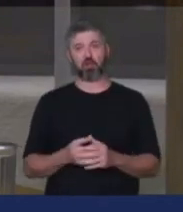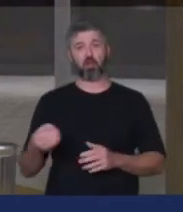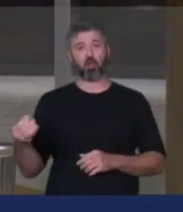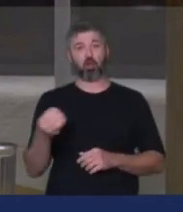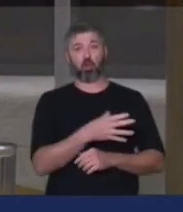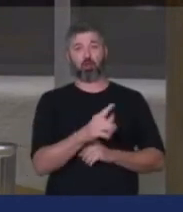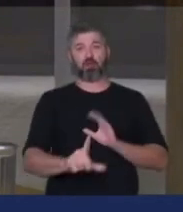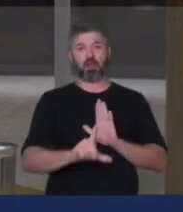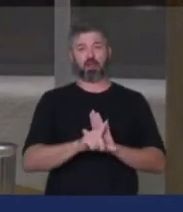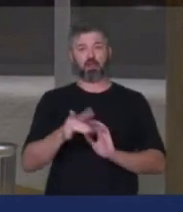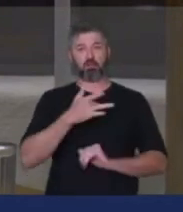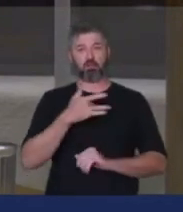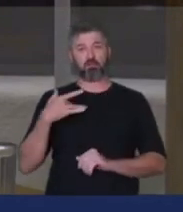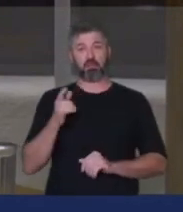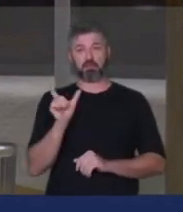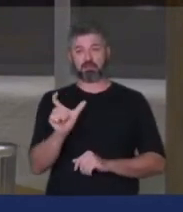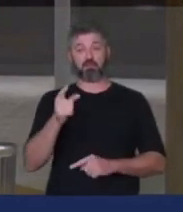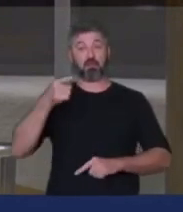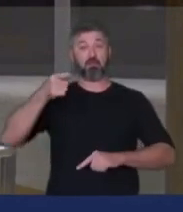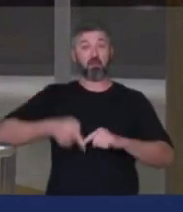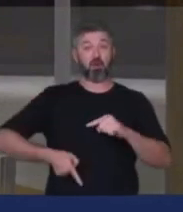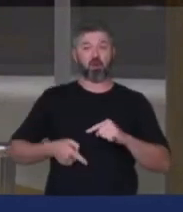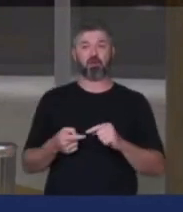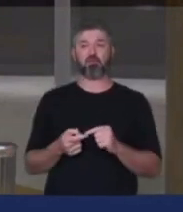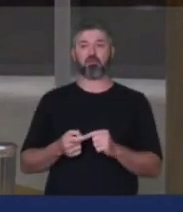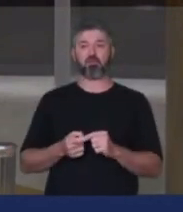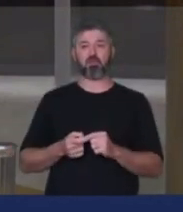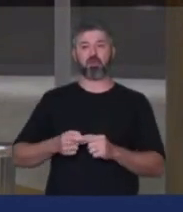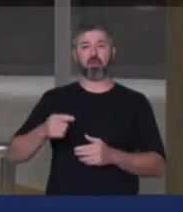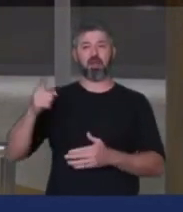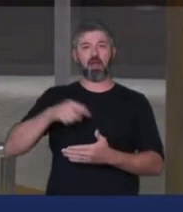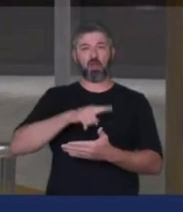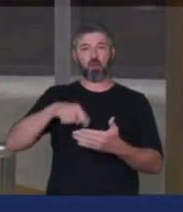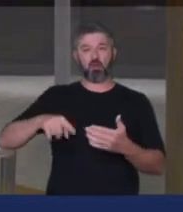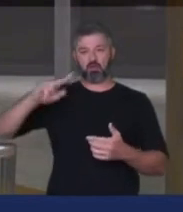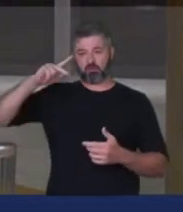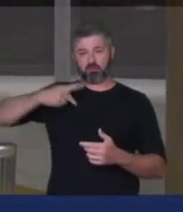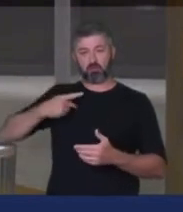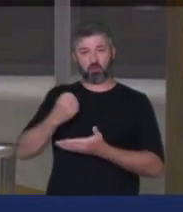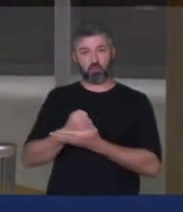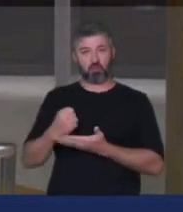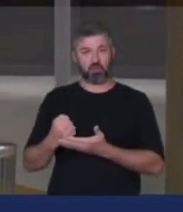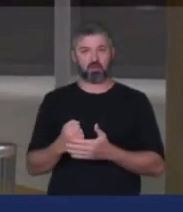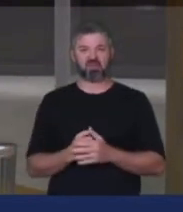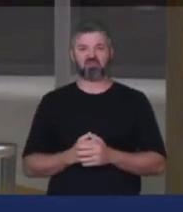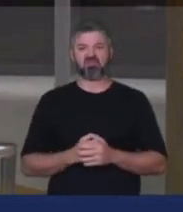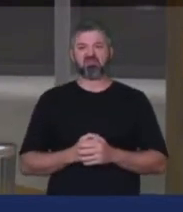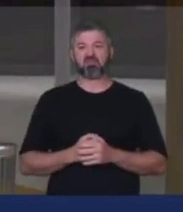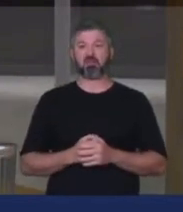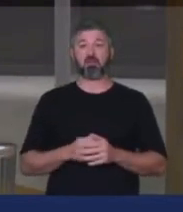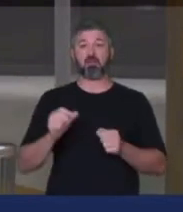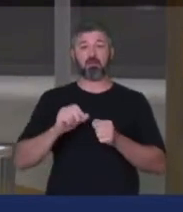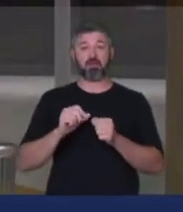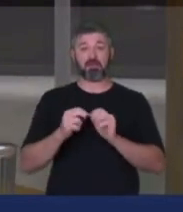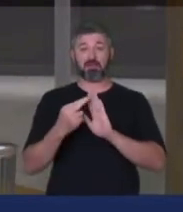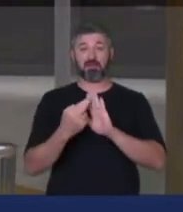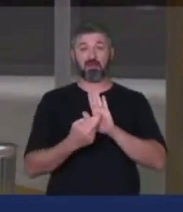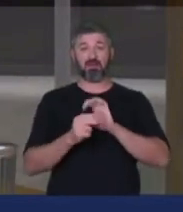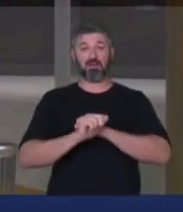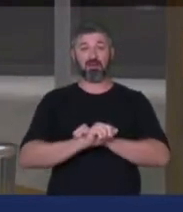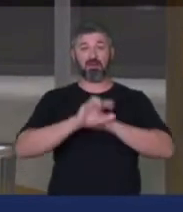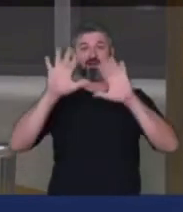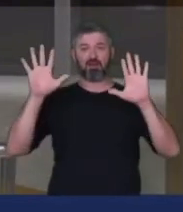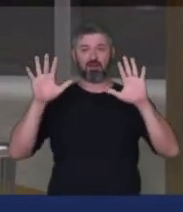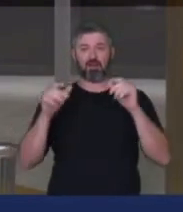de plano de saúde, para proibir a rescisão unilateral do contrato, para estabelecer regras claras